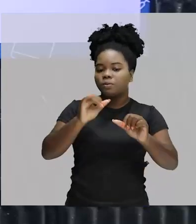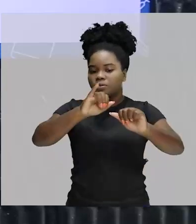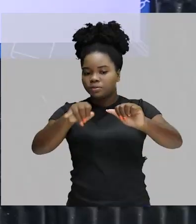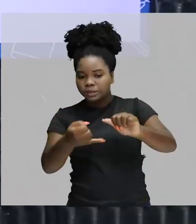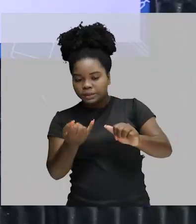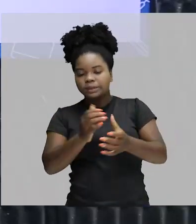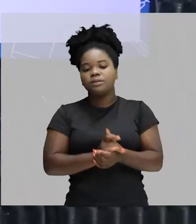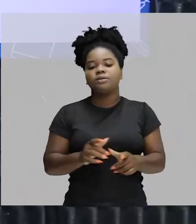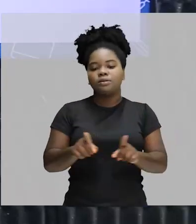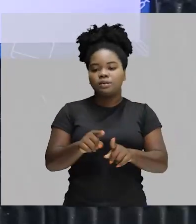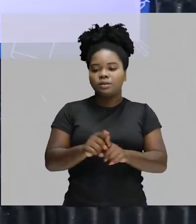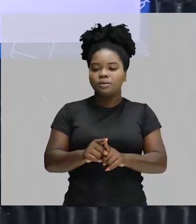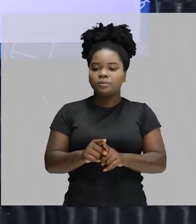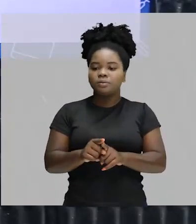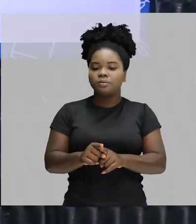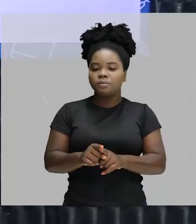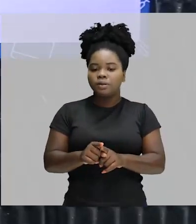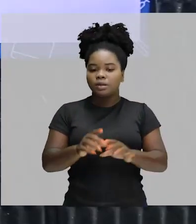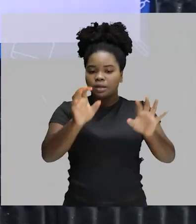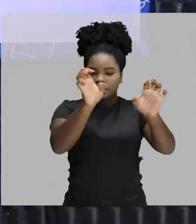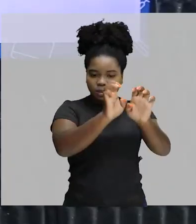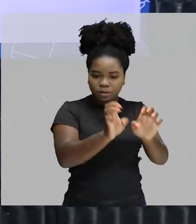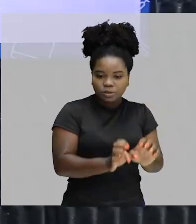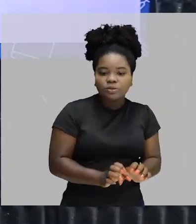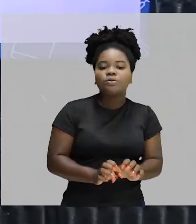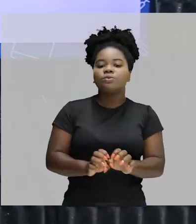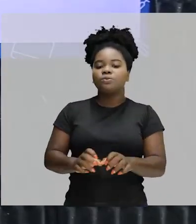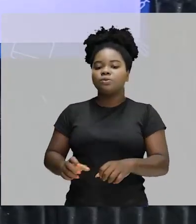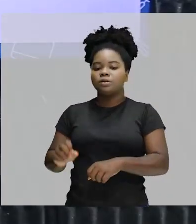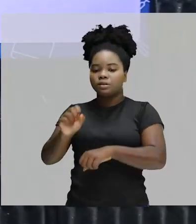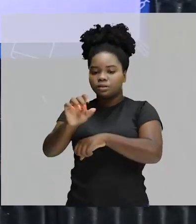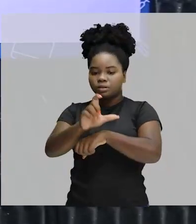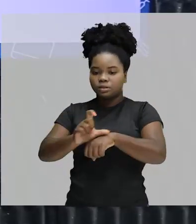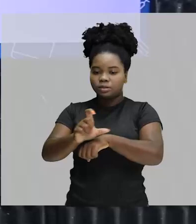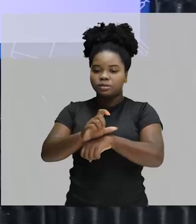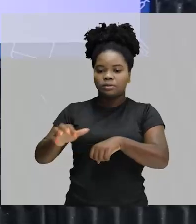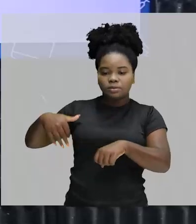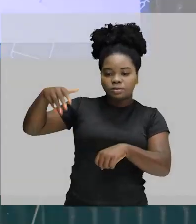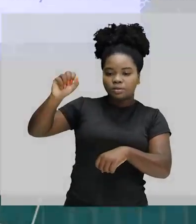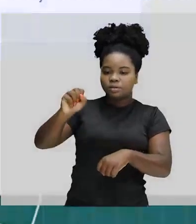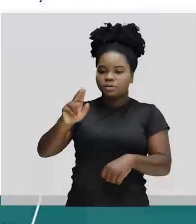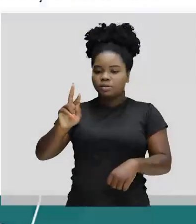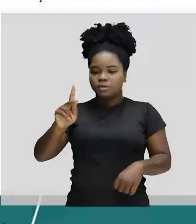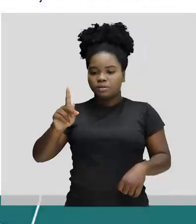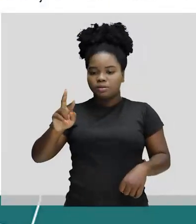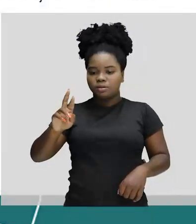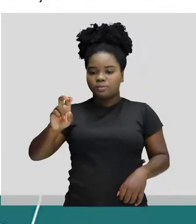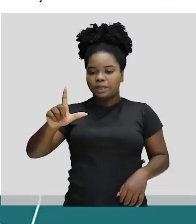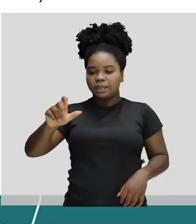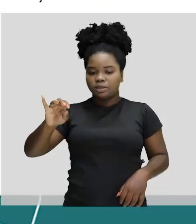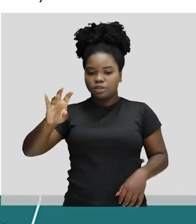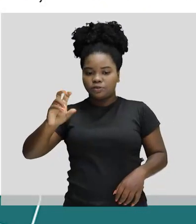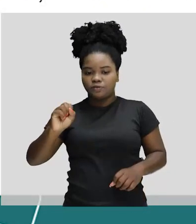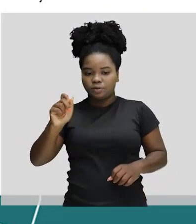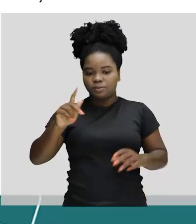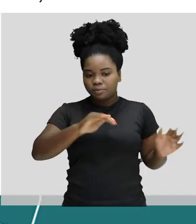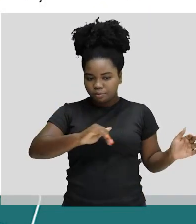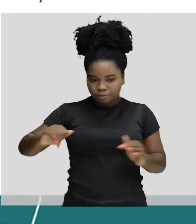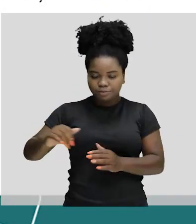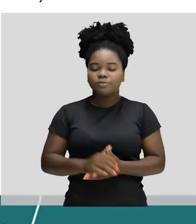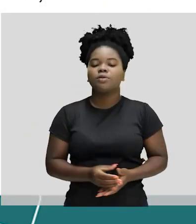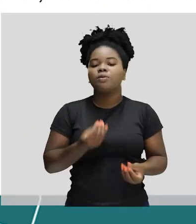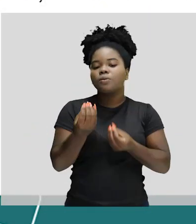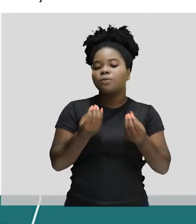formação do superlativo e também alguns exercícios. Então, vamos lá. Grau do adjetivo. O grau de